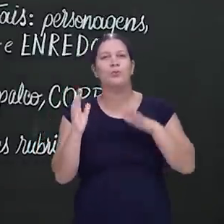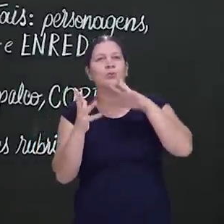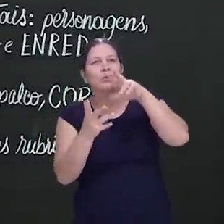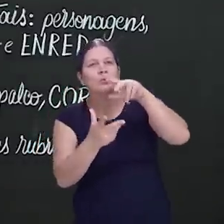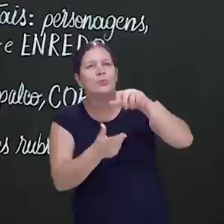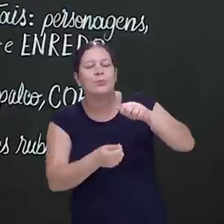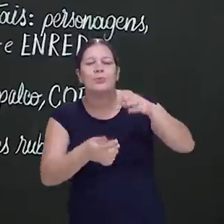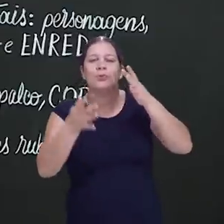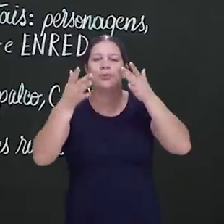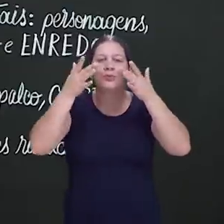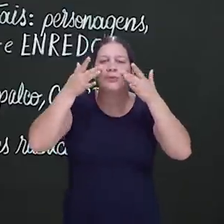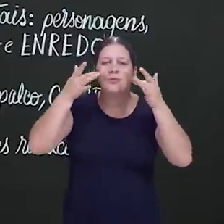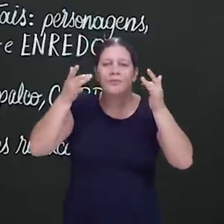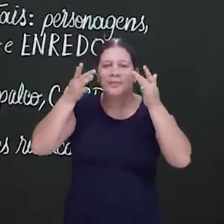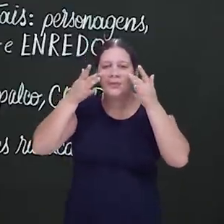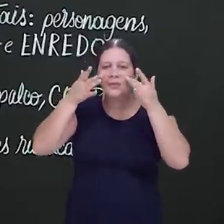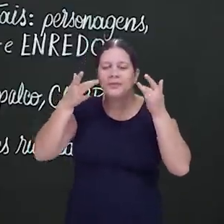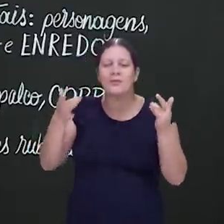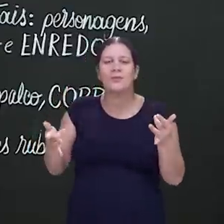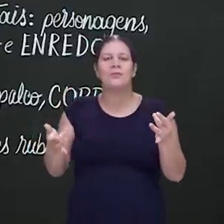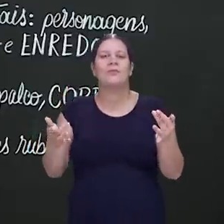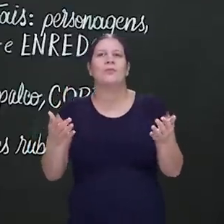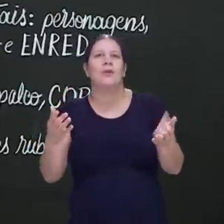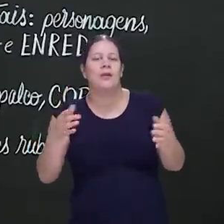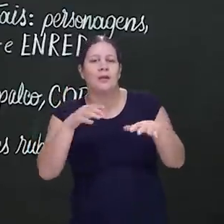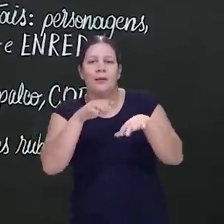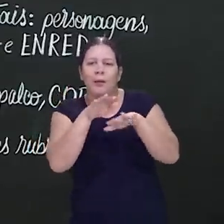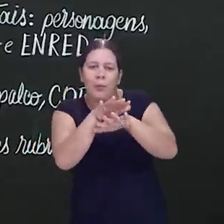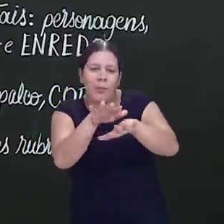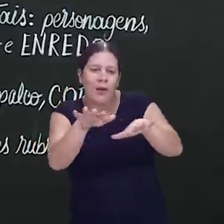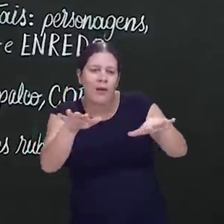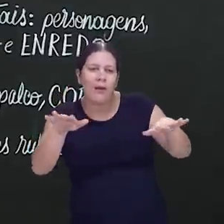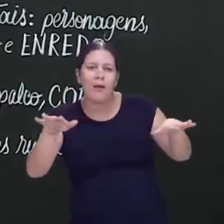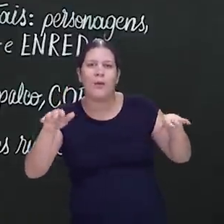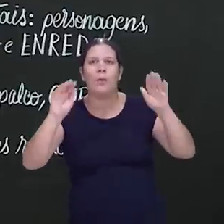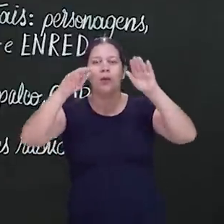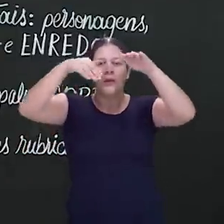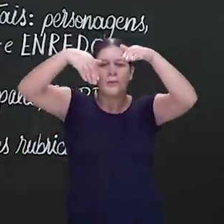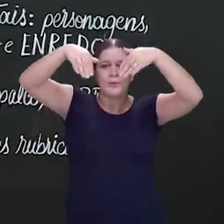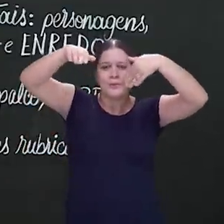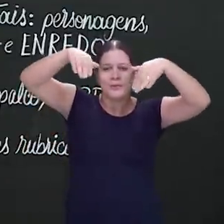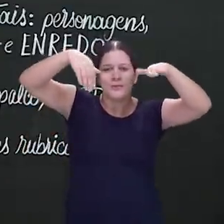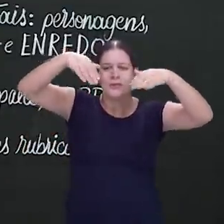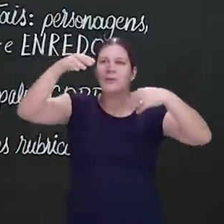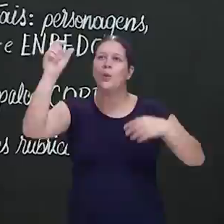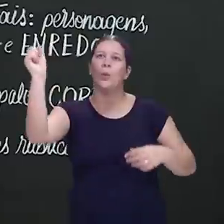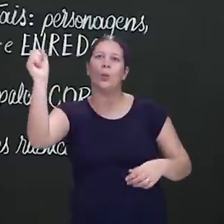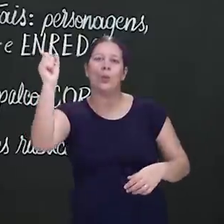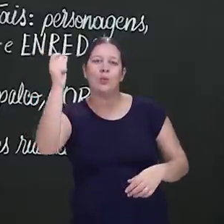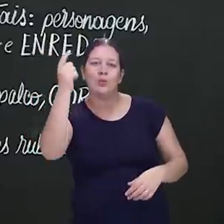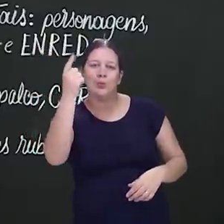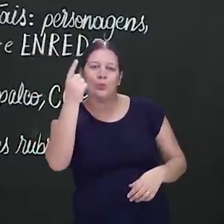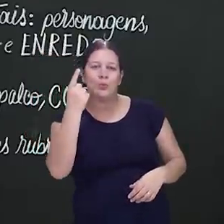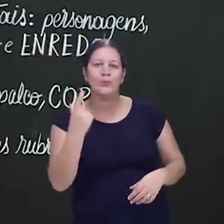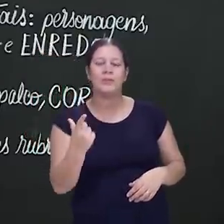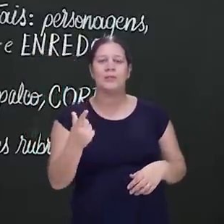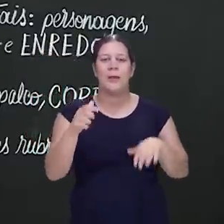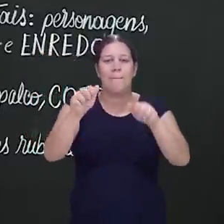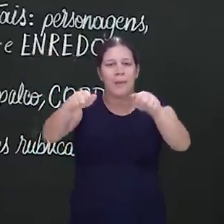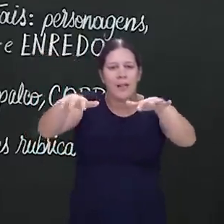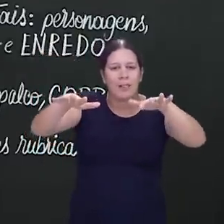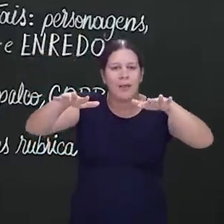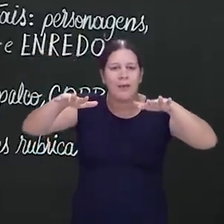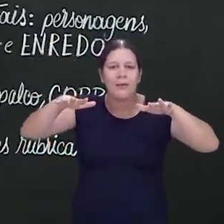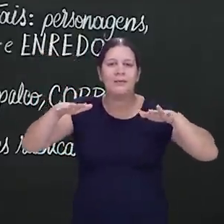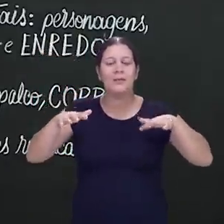teatral. O teatro é quase que um ritual, não é, pessoal? Existe um palco, existe uma cortina, existe todo um trabalho de luz, a plateia se posiciona, ou